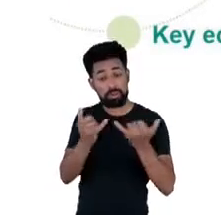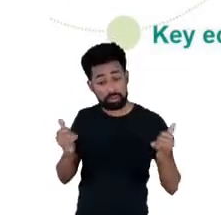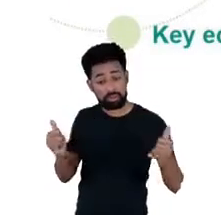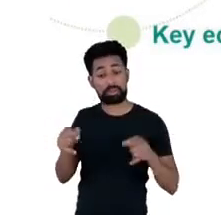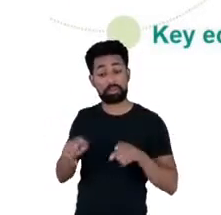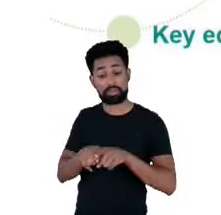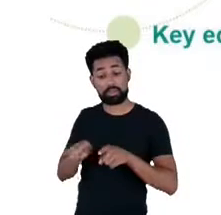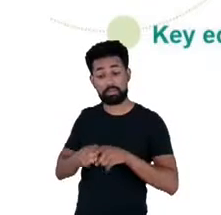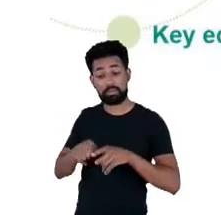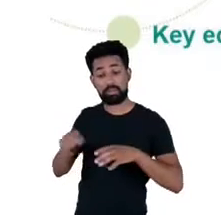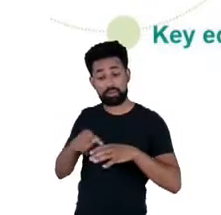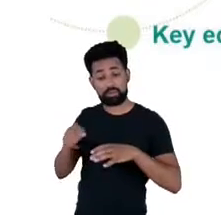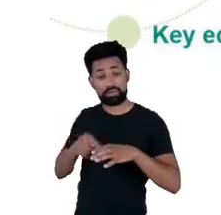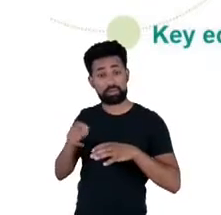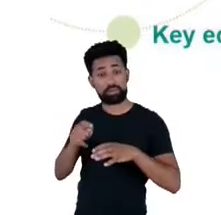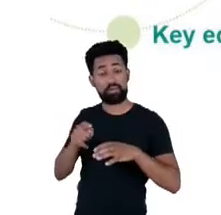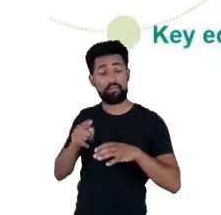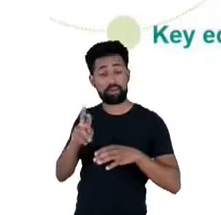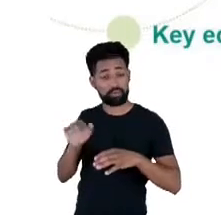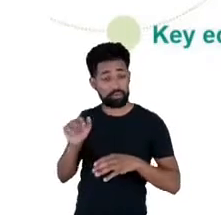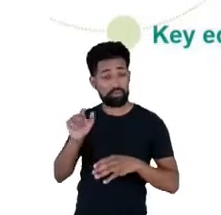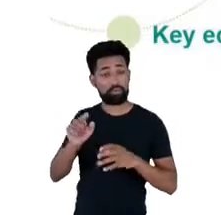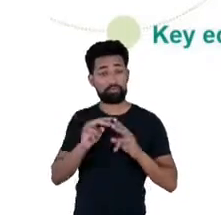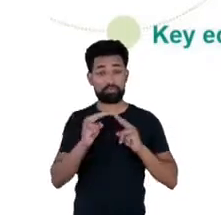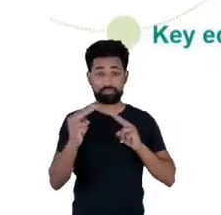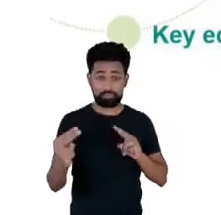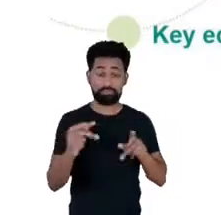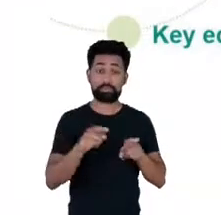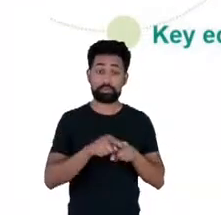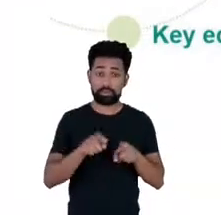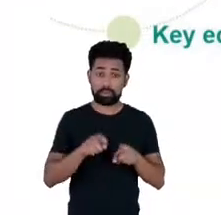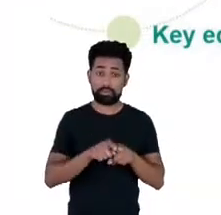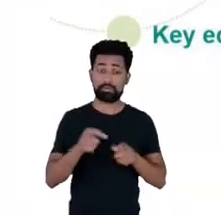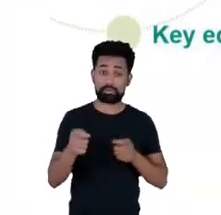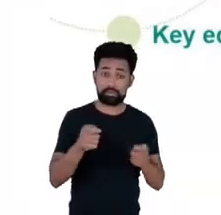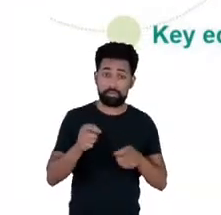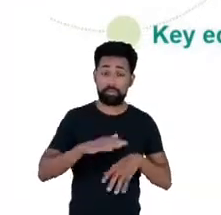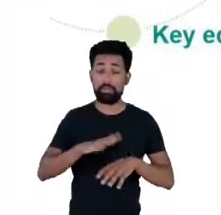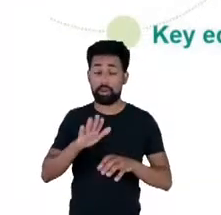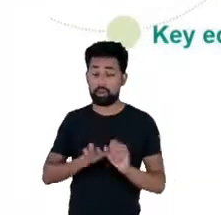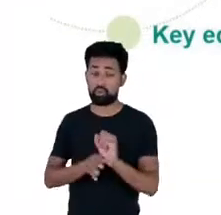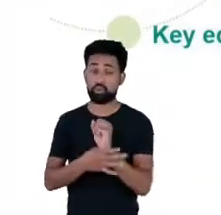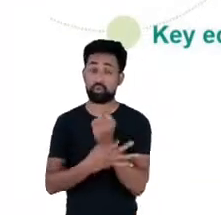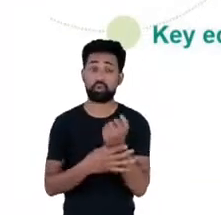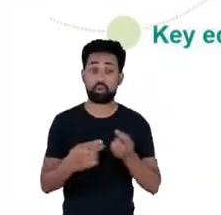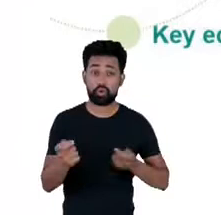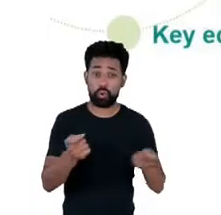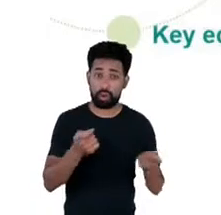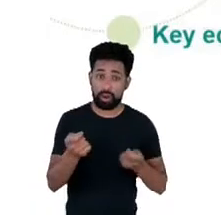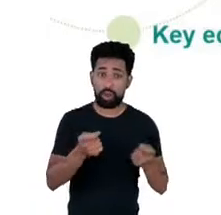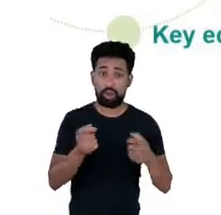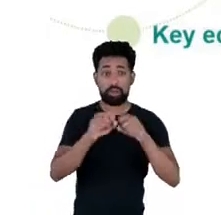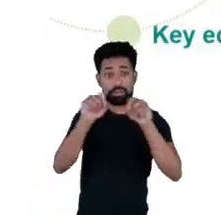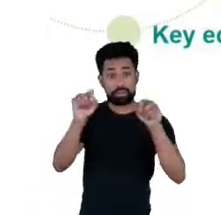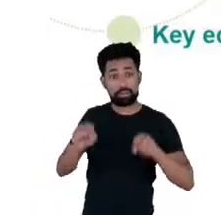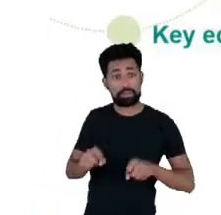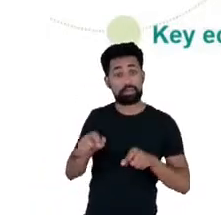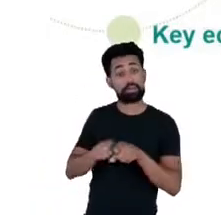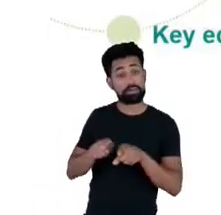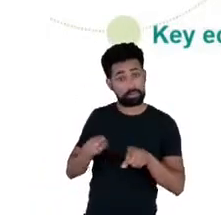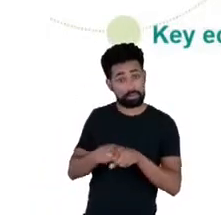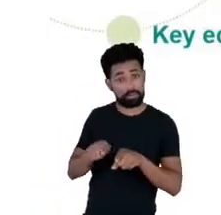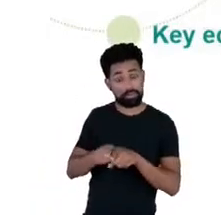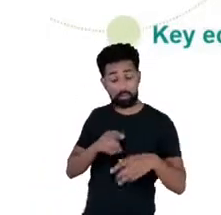virtuais, transmissão flexível e operação mais segura e controlada do sistema. E também estamos